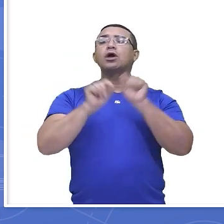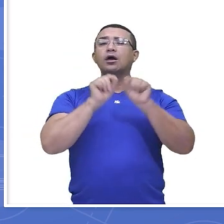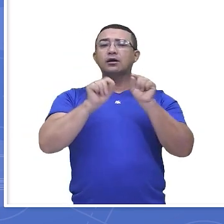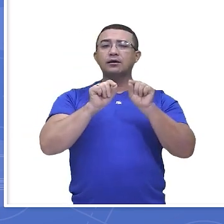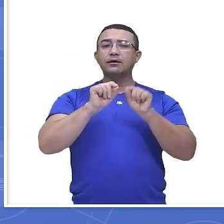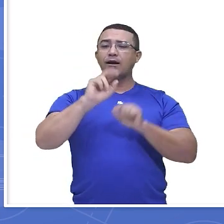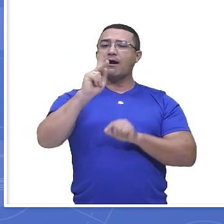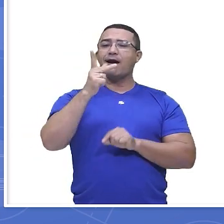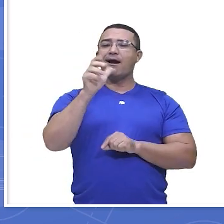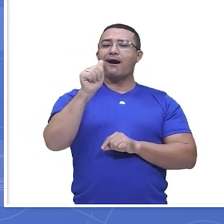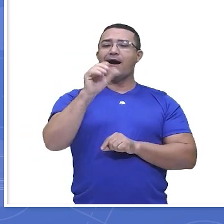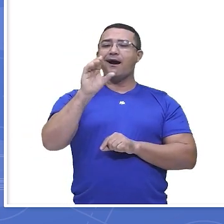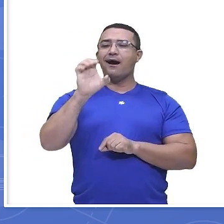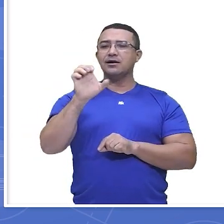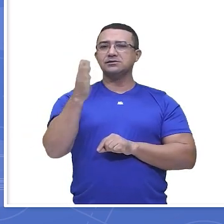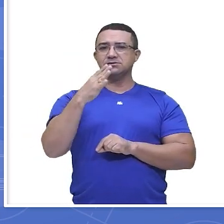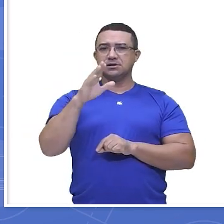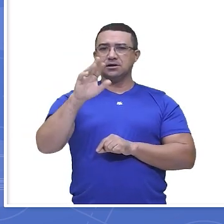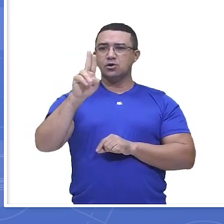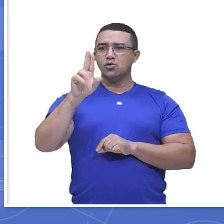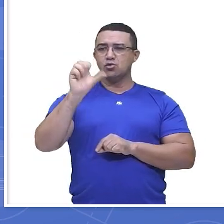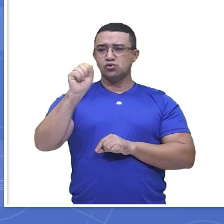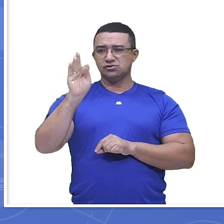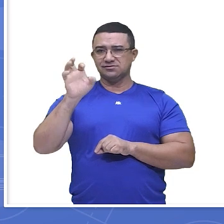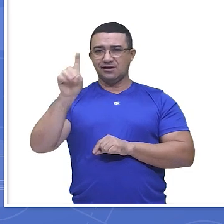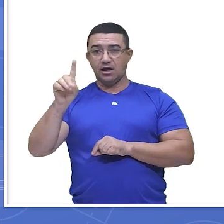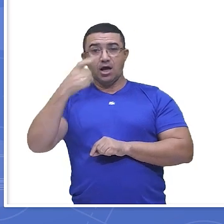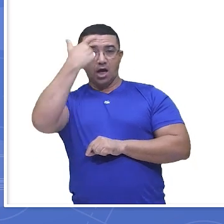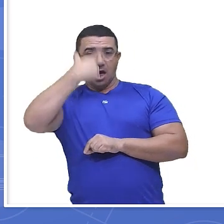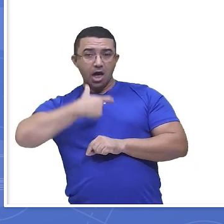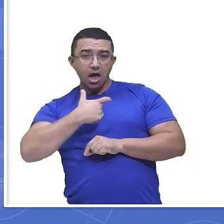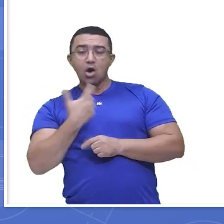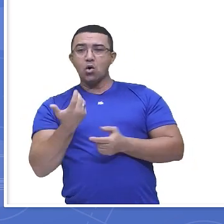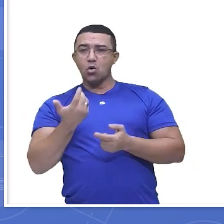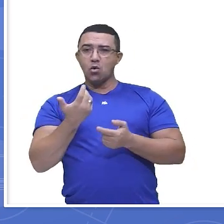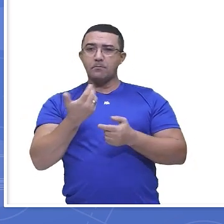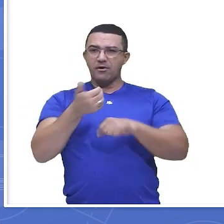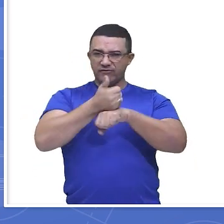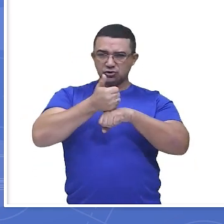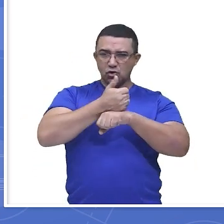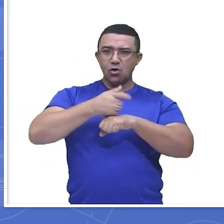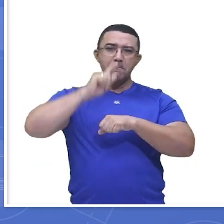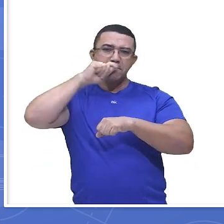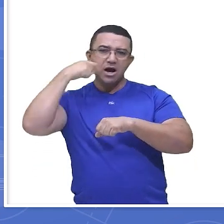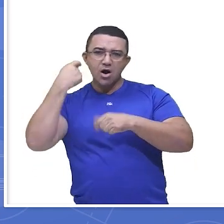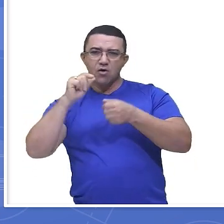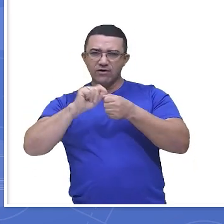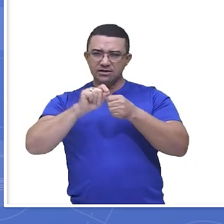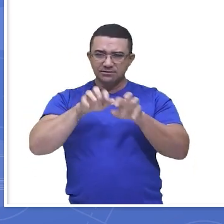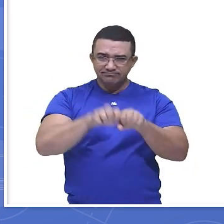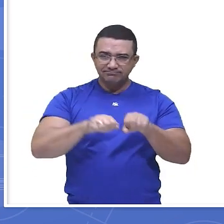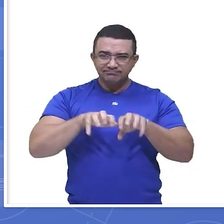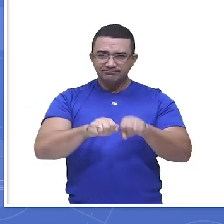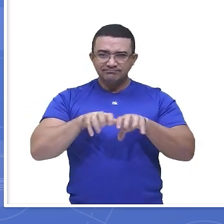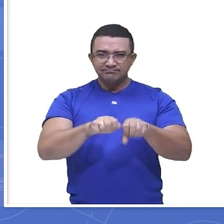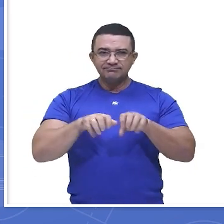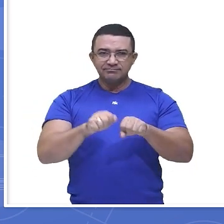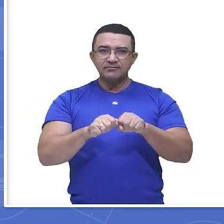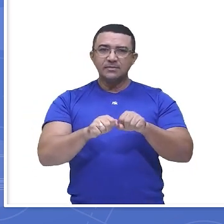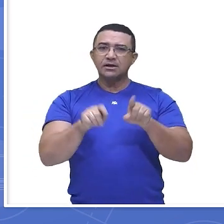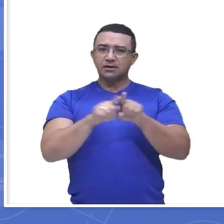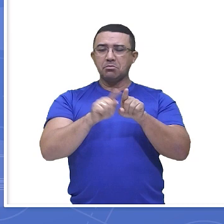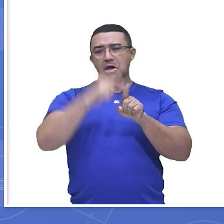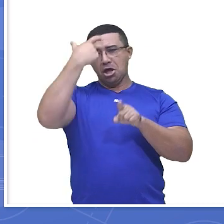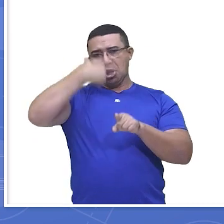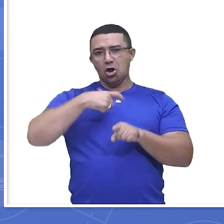que haces? Não, aqui é, que hace usted? Soy panadeiro, soy professor? A que se dedica usted? Que é outra maneira de perguntar, né?